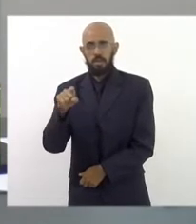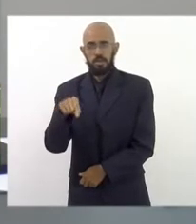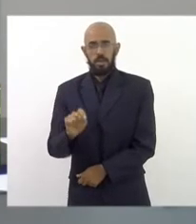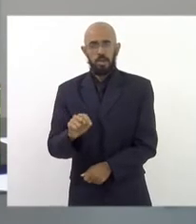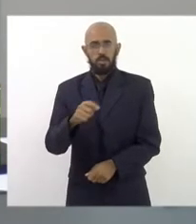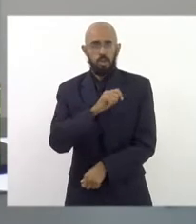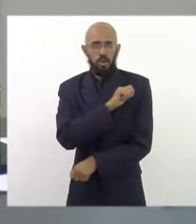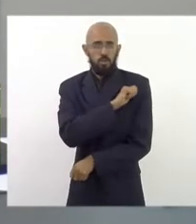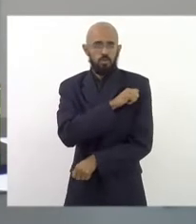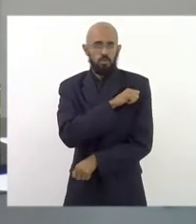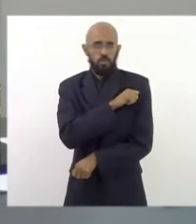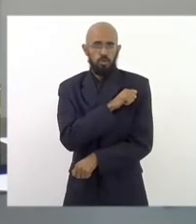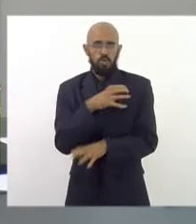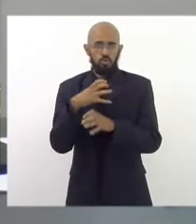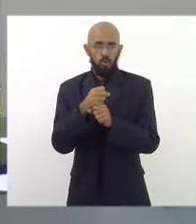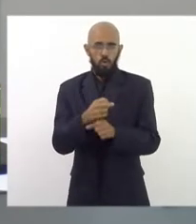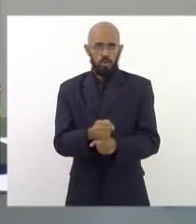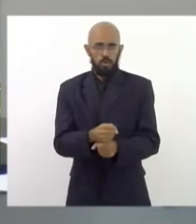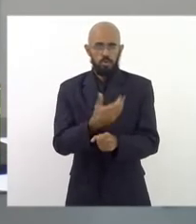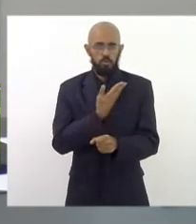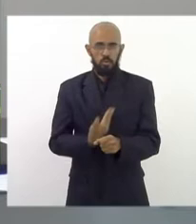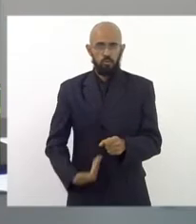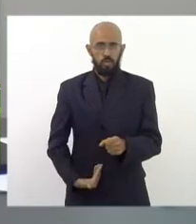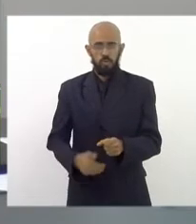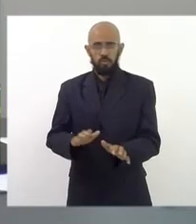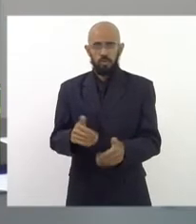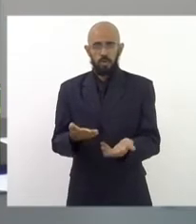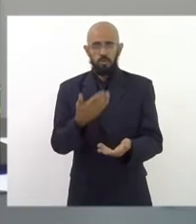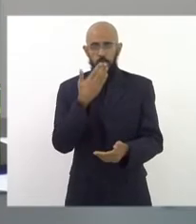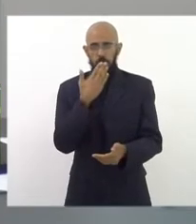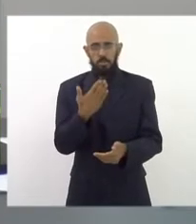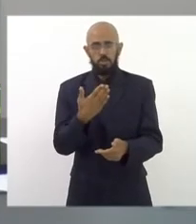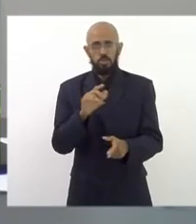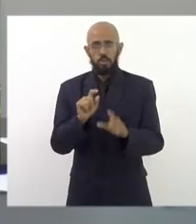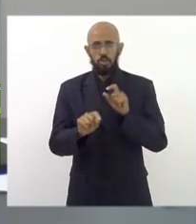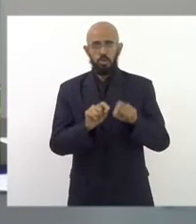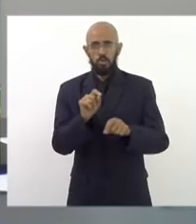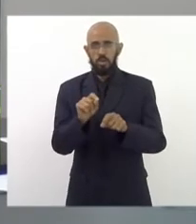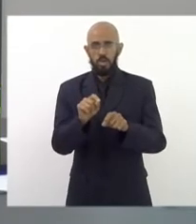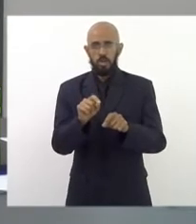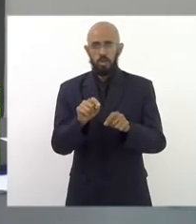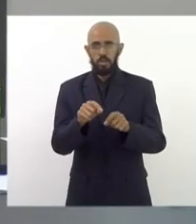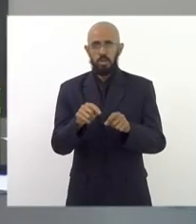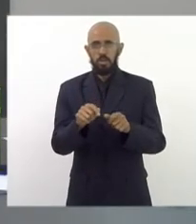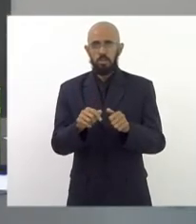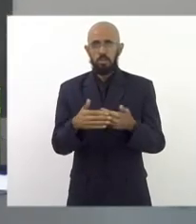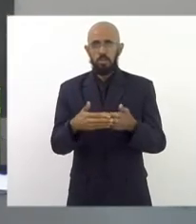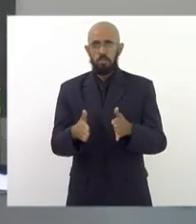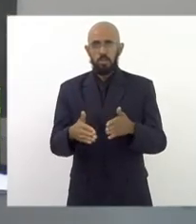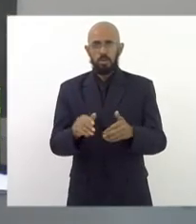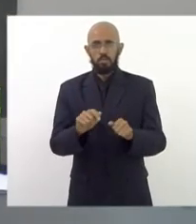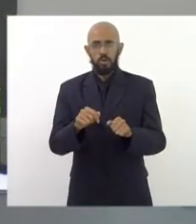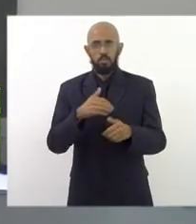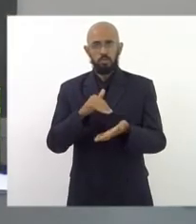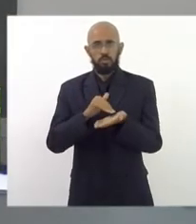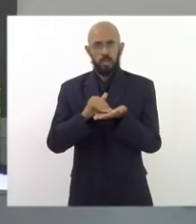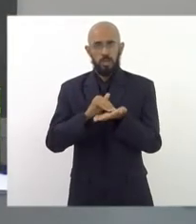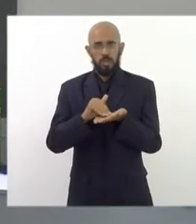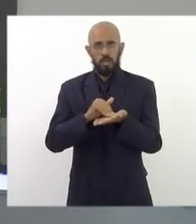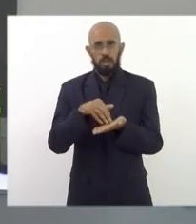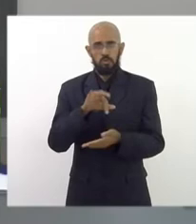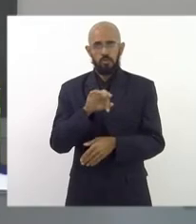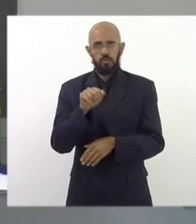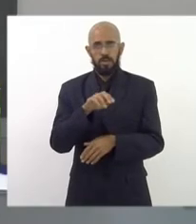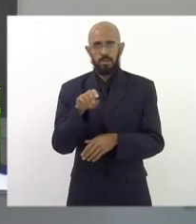do Governo. Então, vou solicitar inicialmente ao secretário de